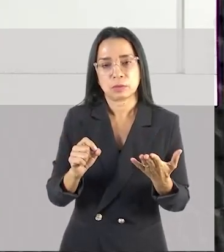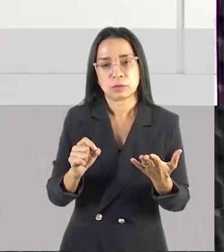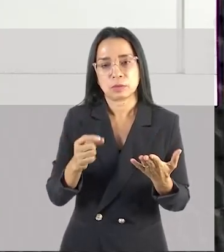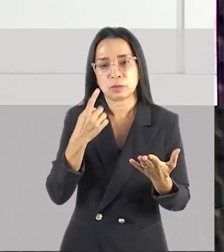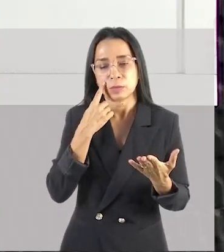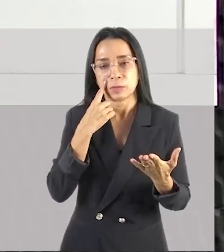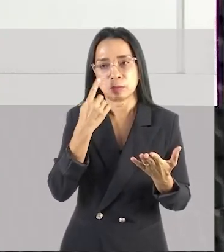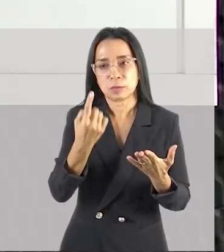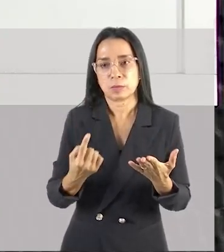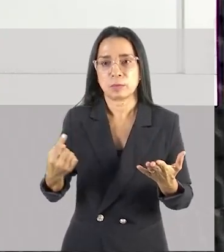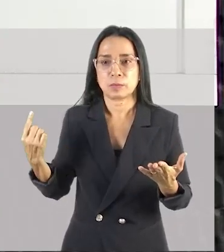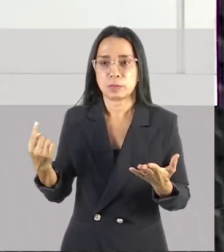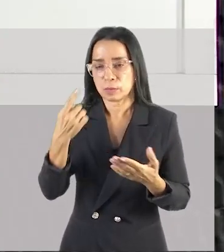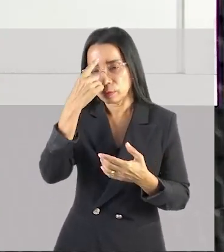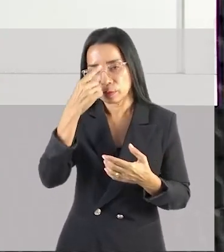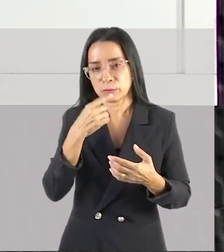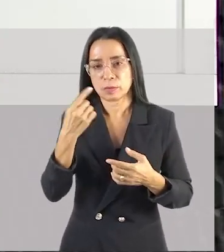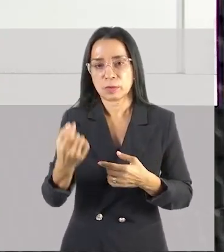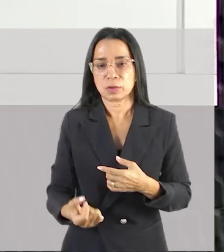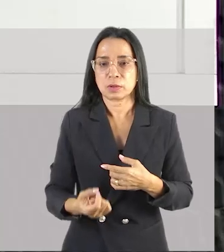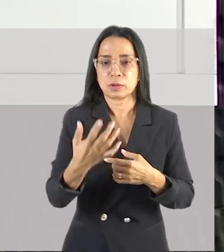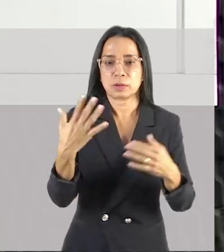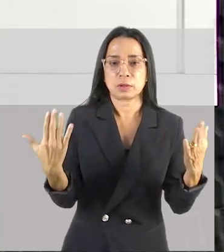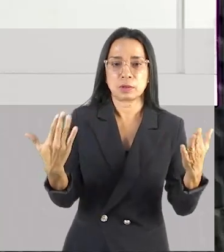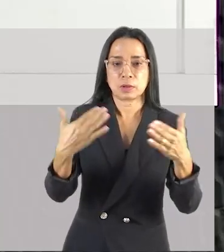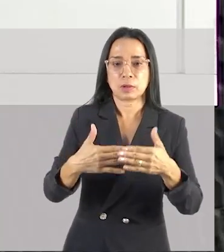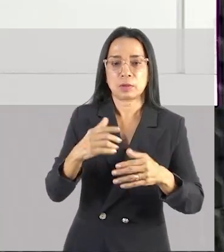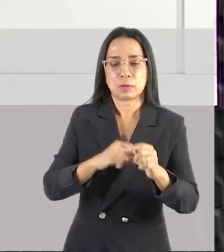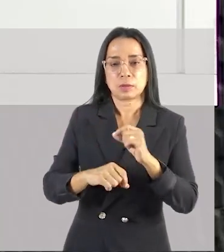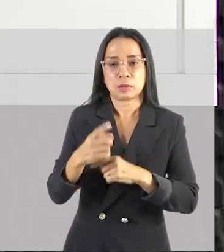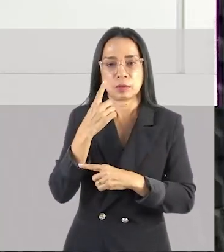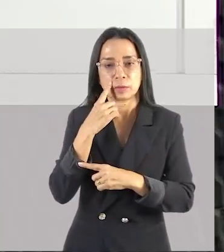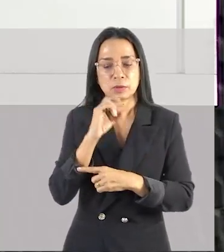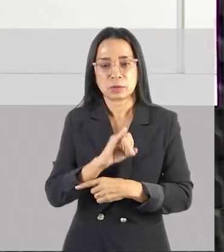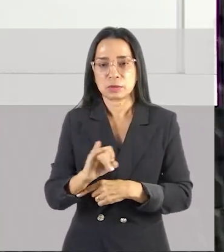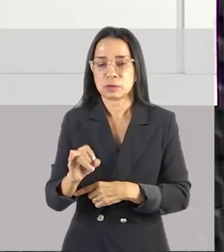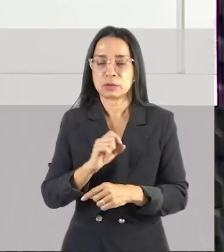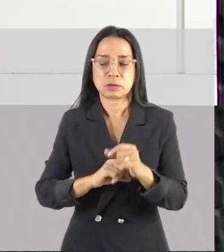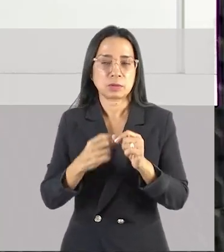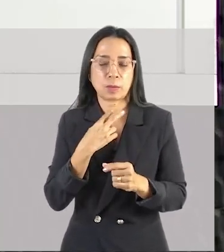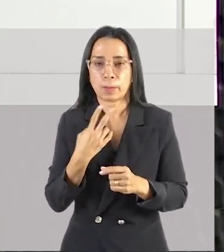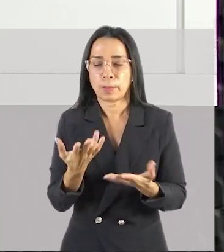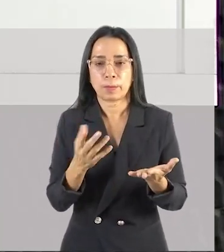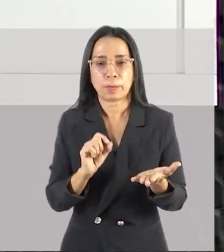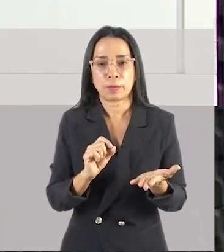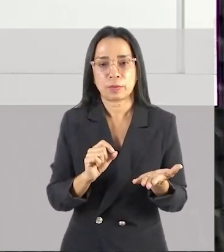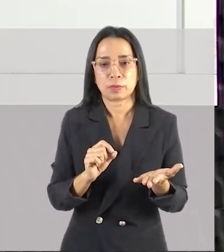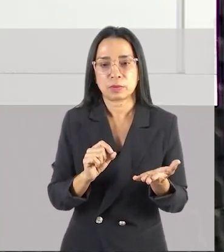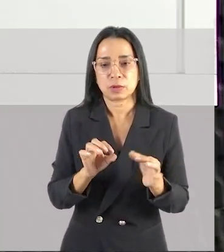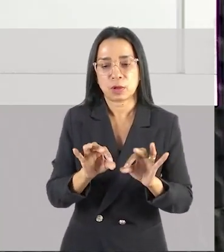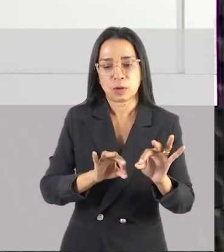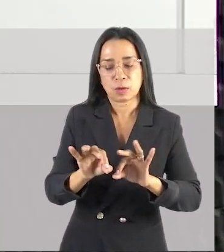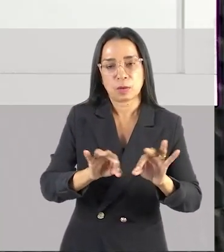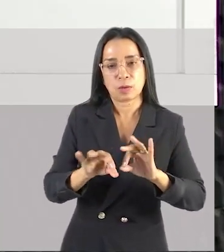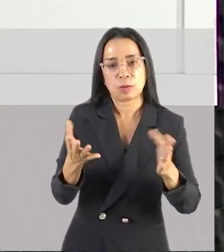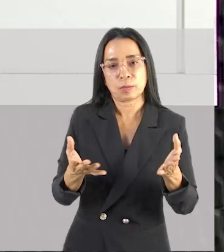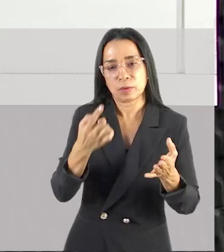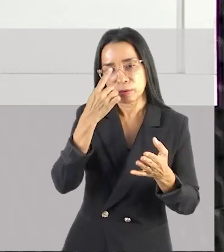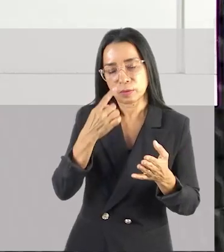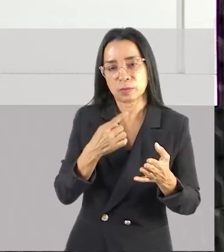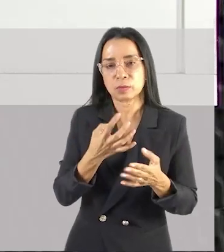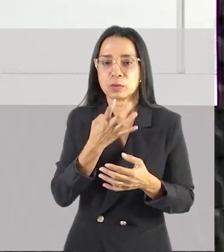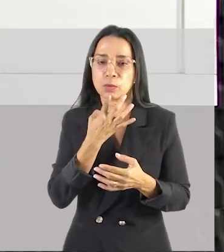olhar uma figura estranha na prova, veja se você não pode ver se ela é formada por